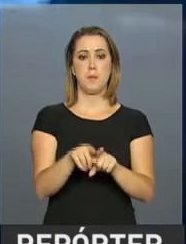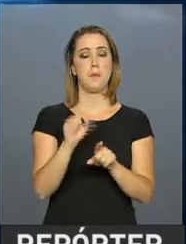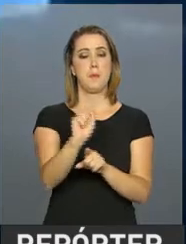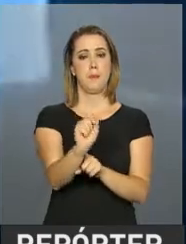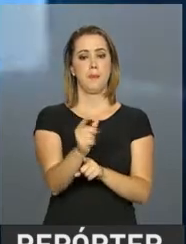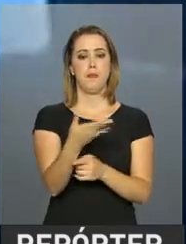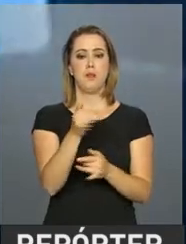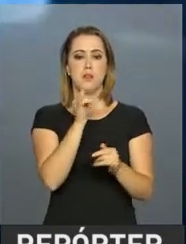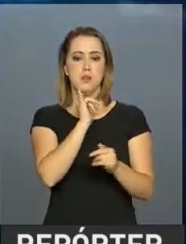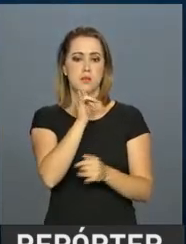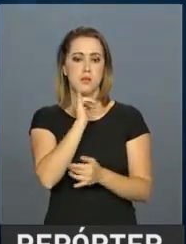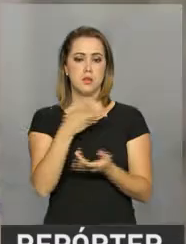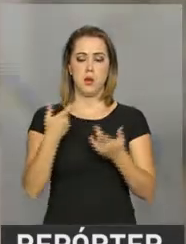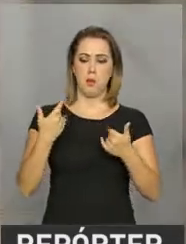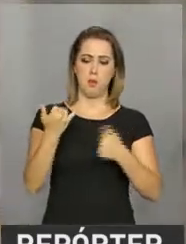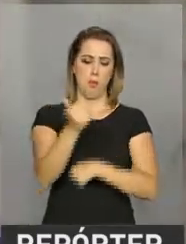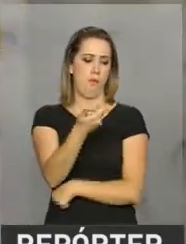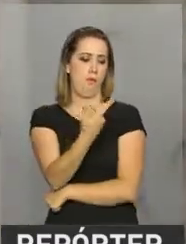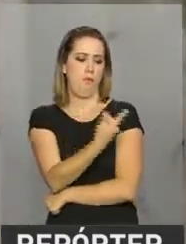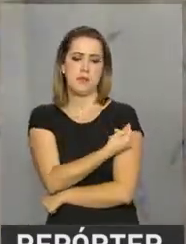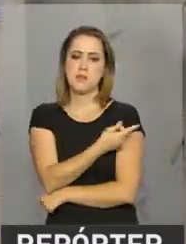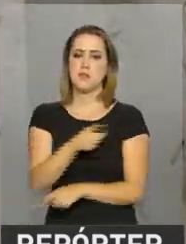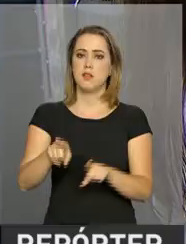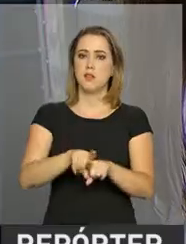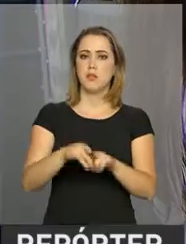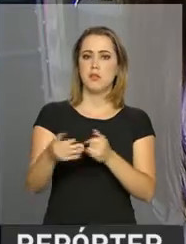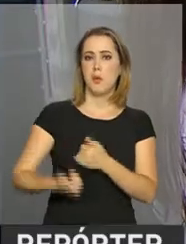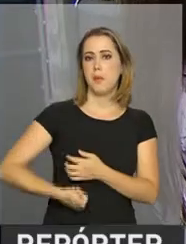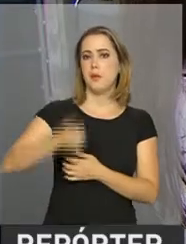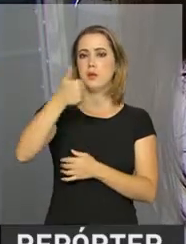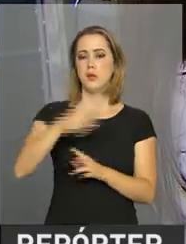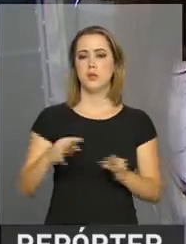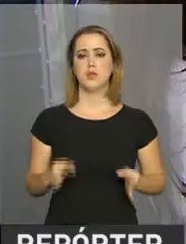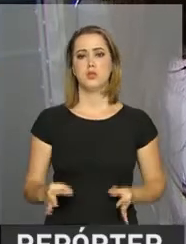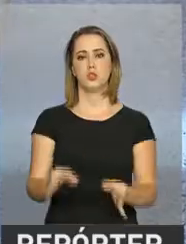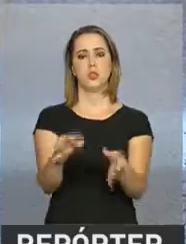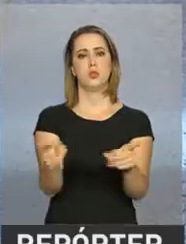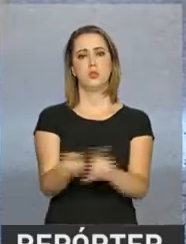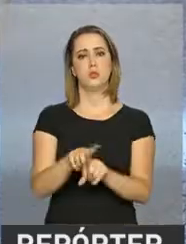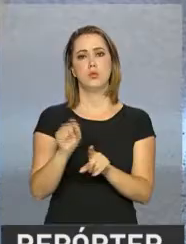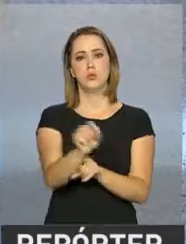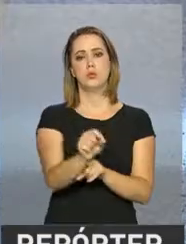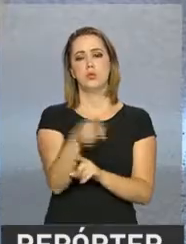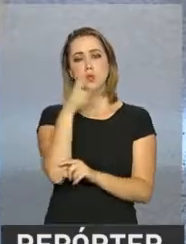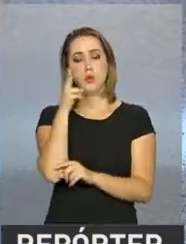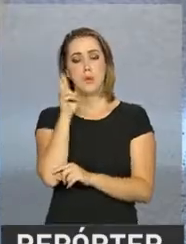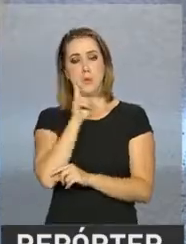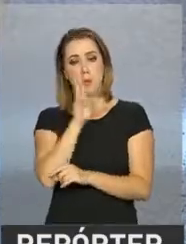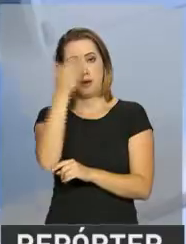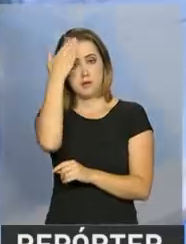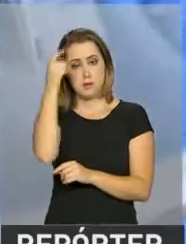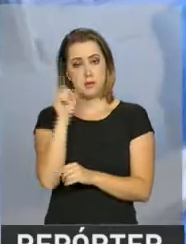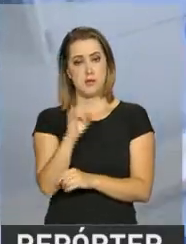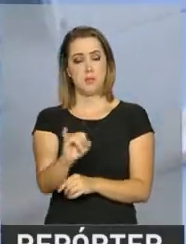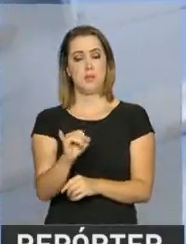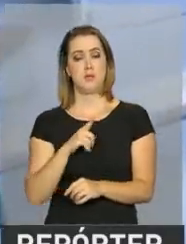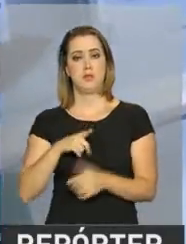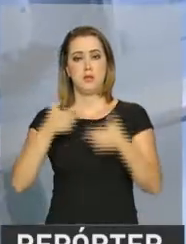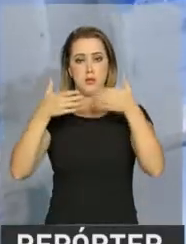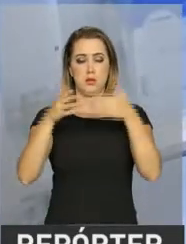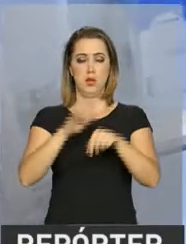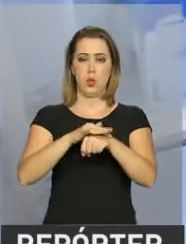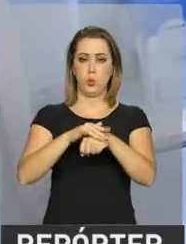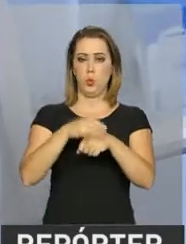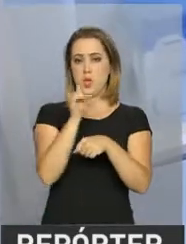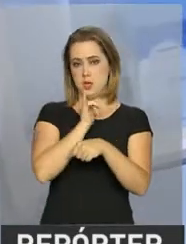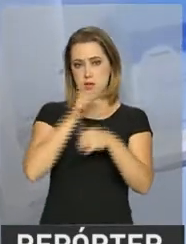como o desenvolvimento de vacinas e o aperfeiçoamento de tecnologias para diagnosticar problemas como a microcefalia